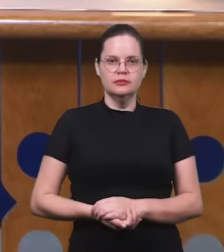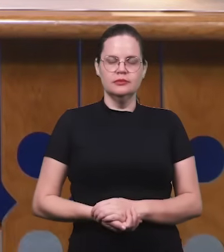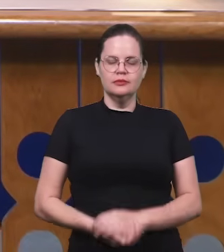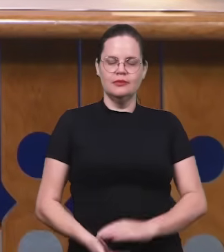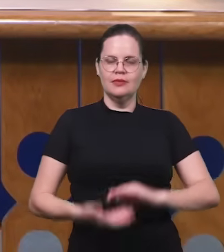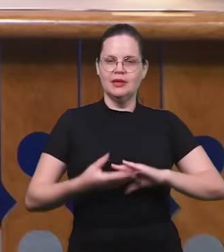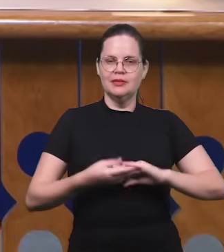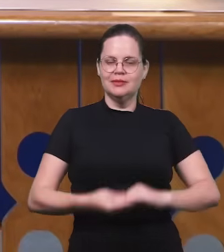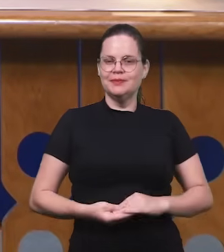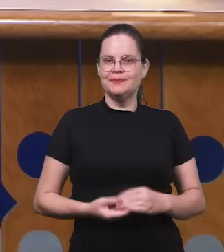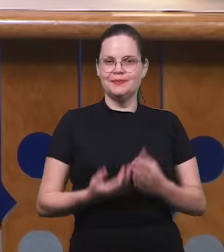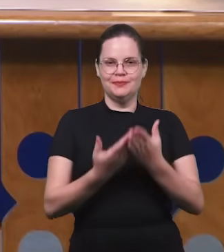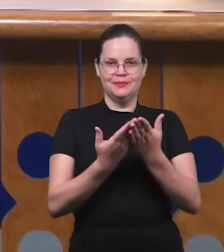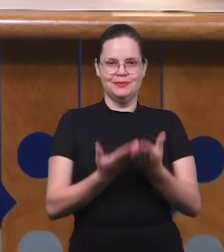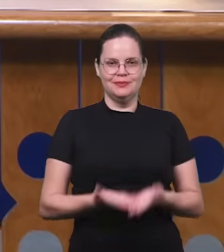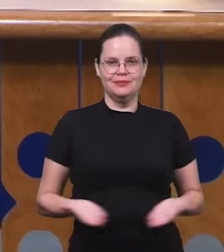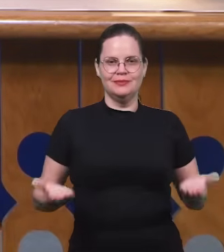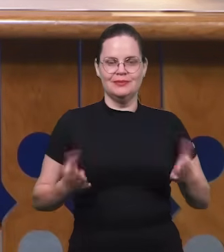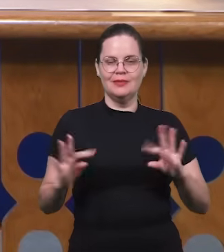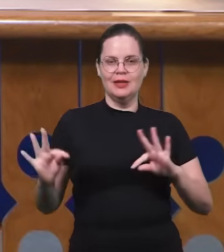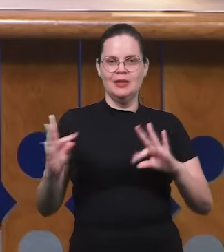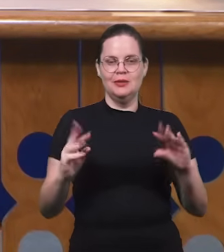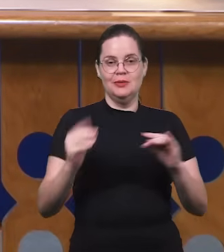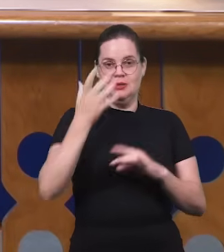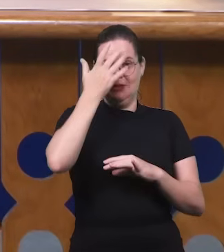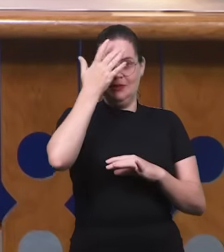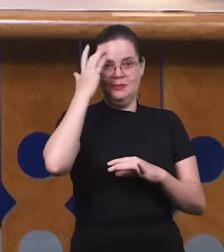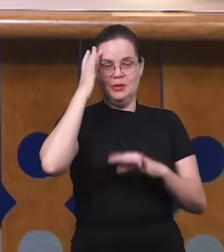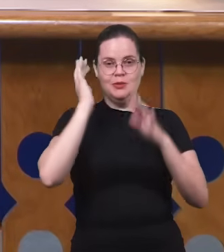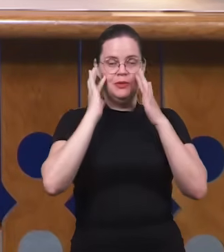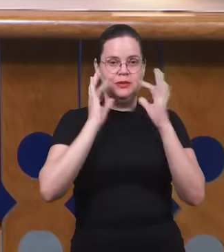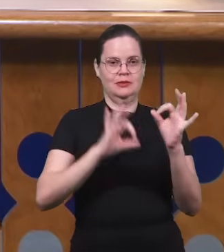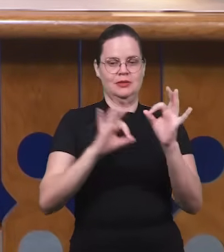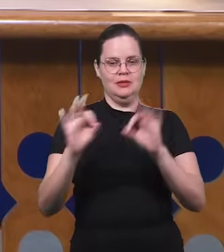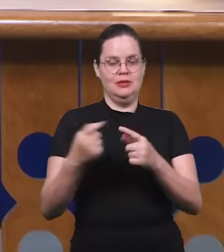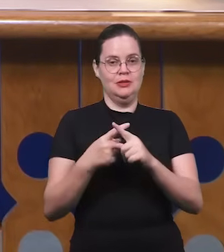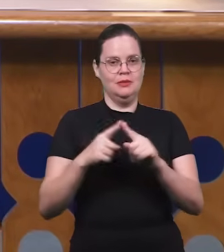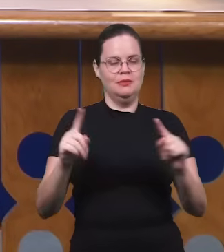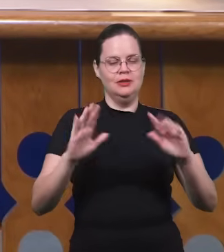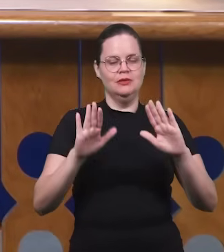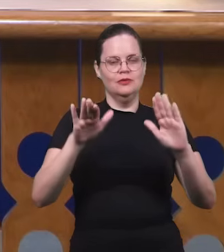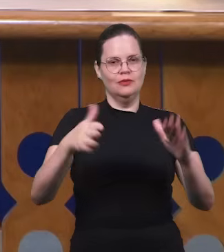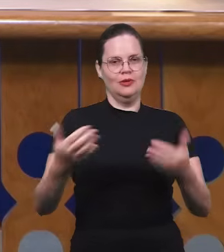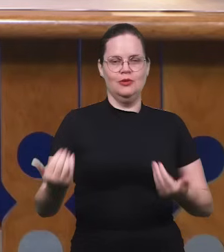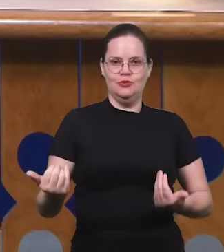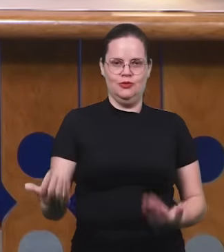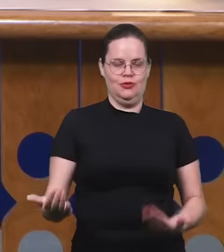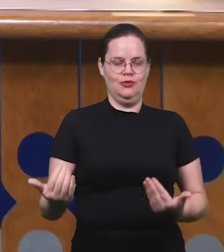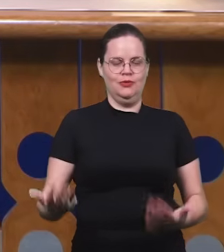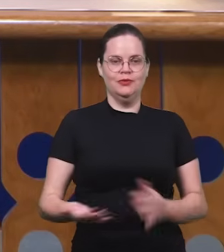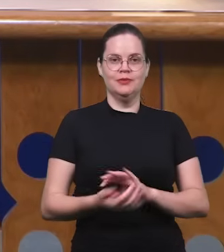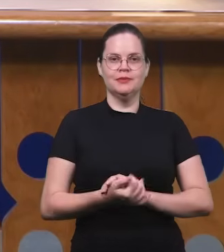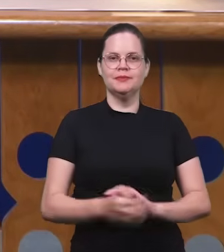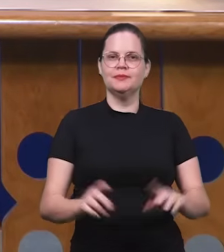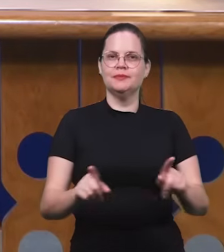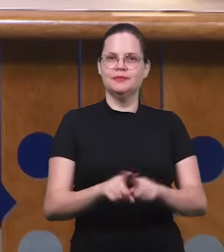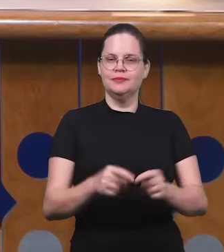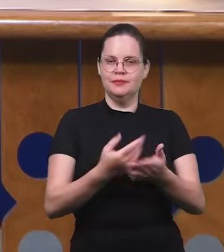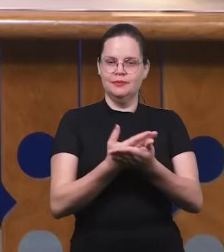Gostaria de saudar a todos aqueles que nos assistem, especialmente os nossos jovens e também os